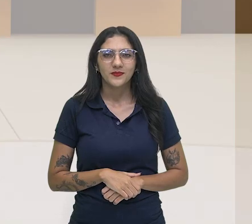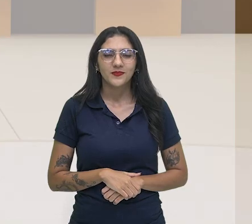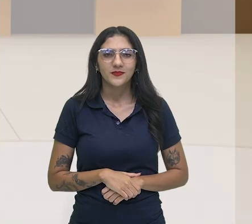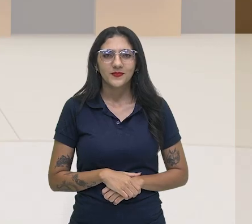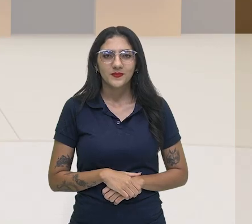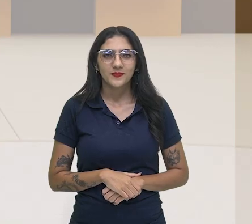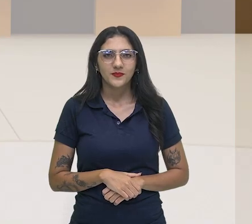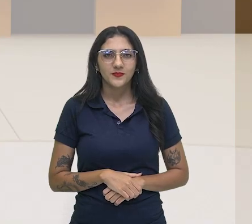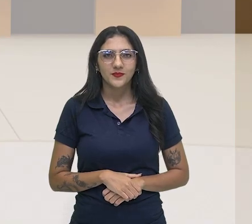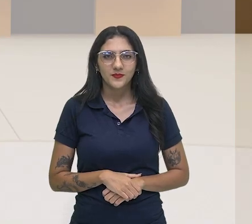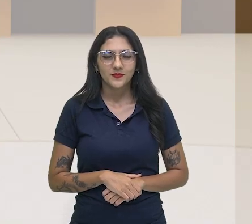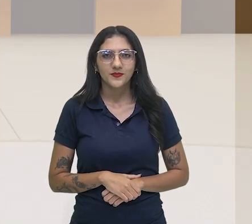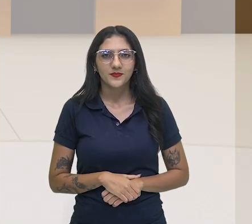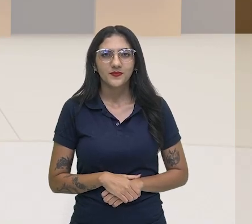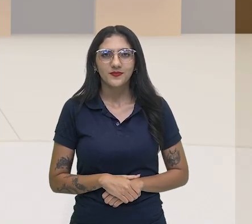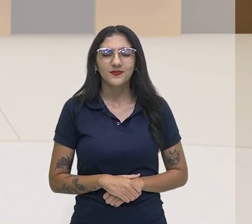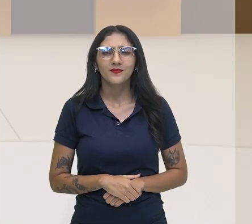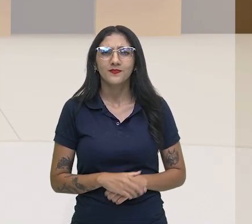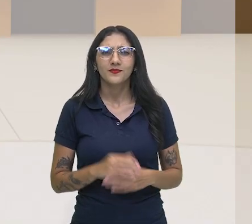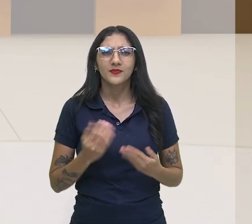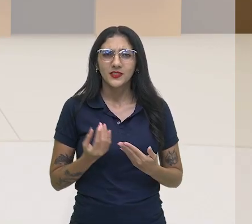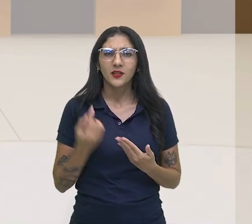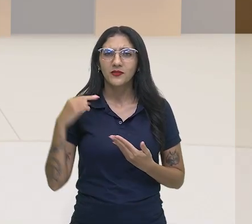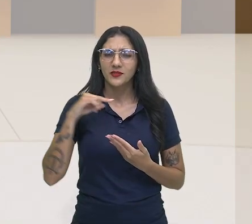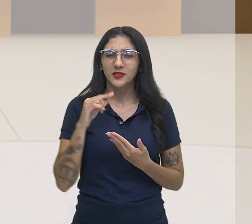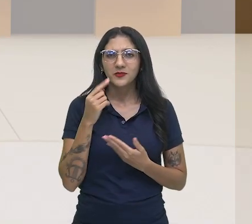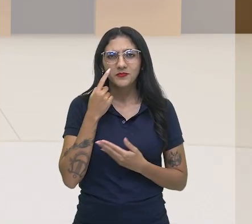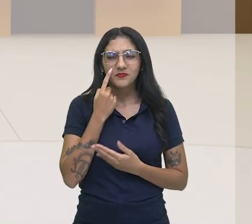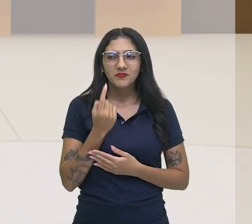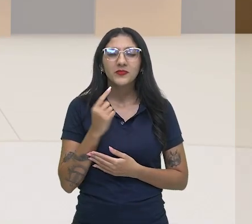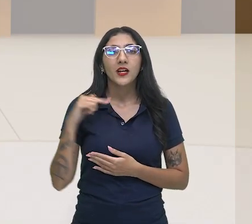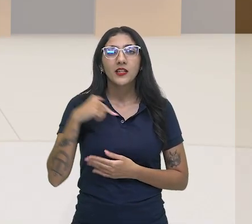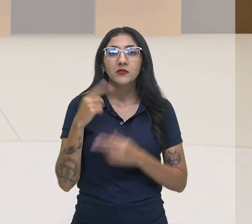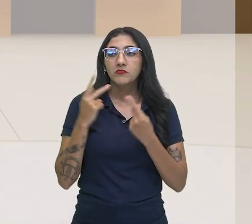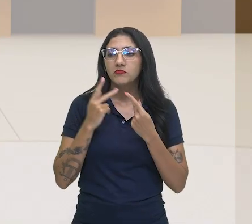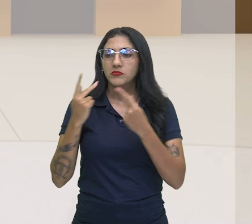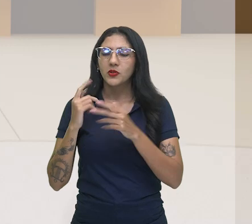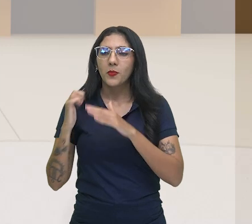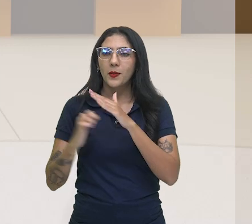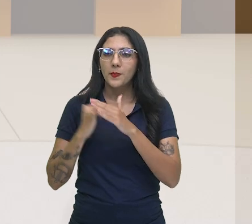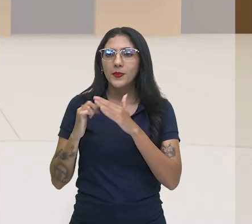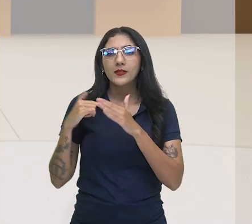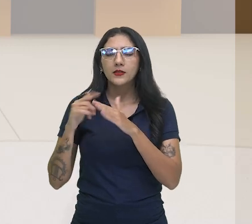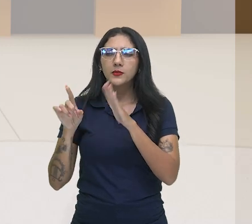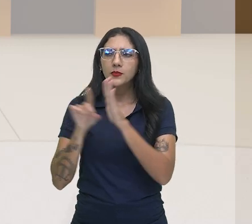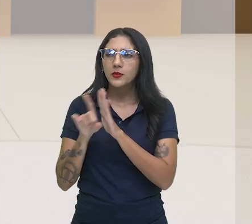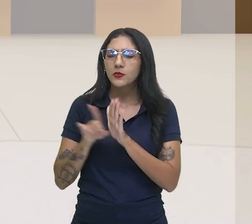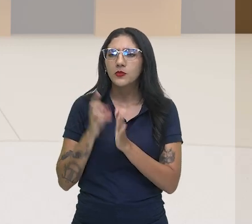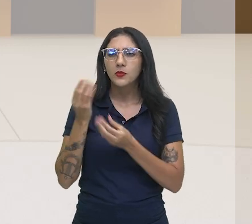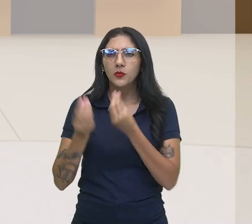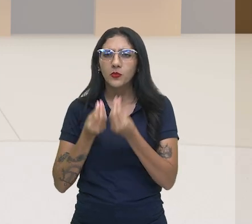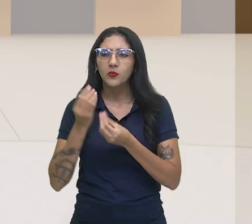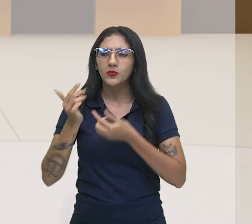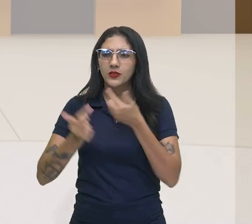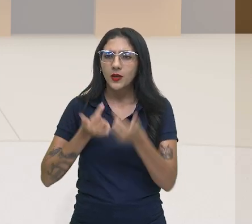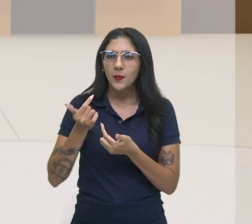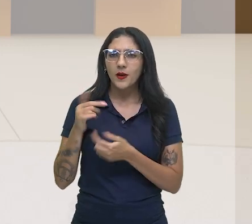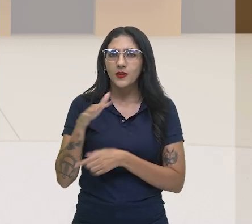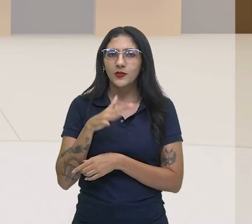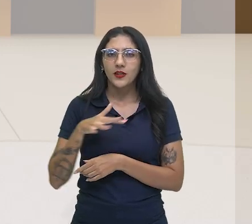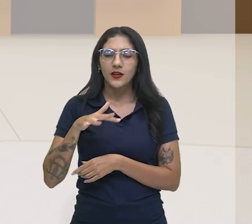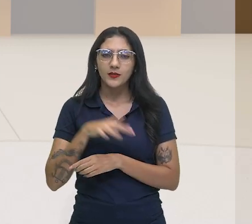Então, gente, como vocês viram aí, nós fomos à empresa e perguntamos, né, como era o processo de trabalho, porque